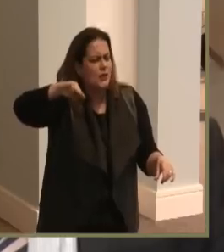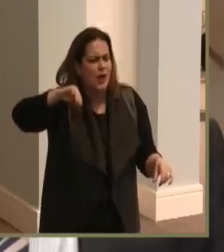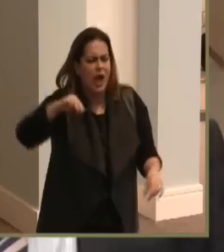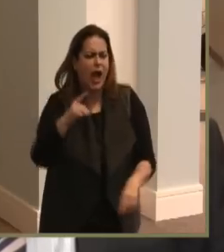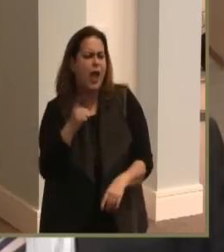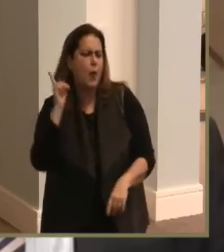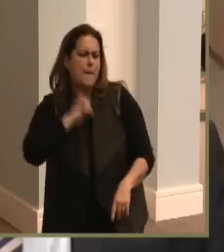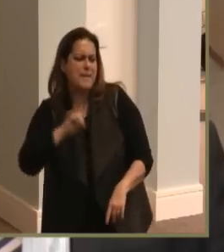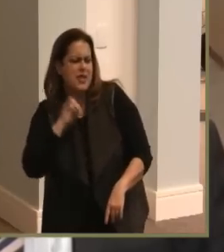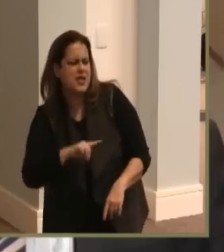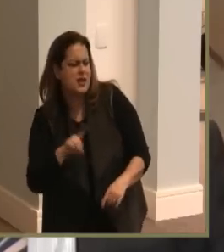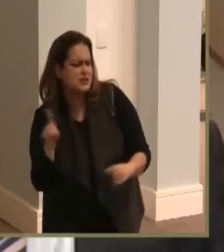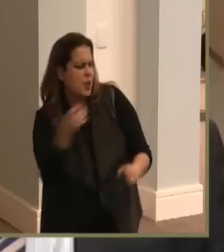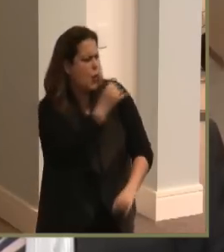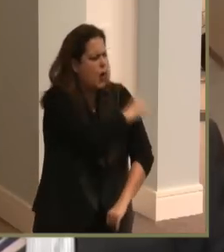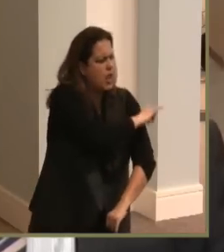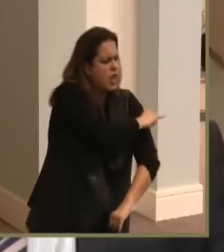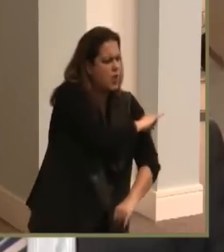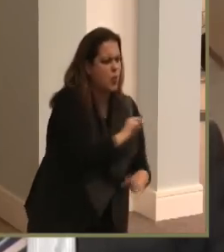Gerais.